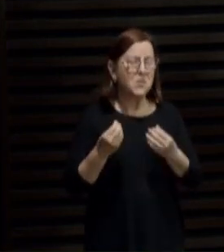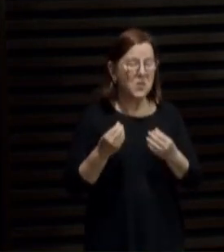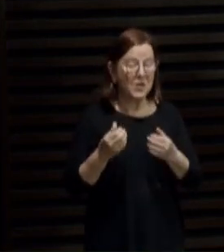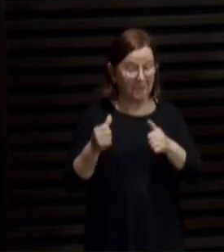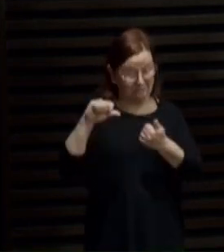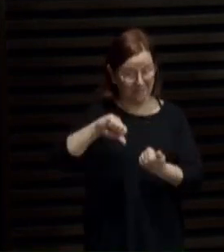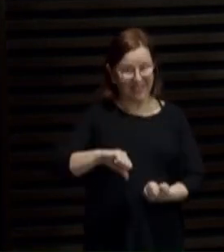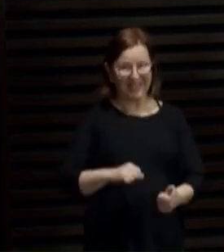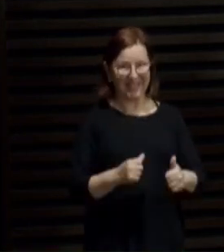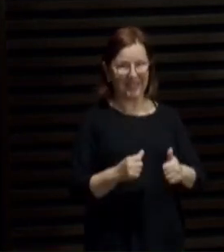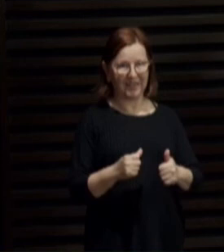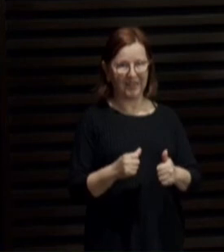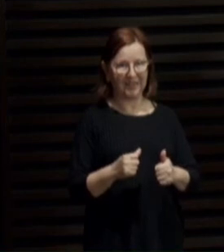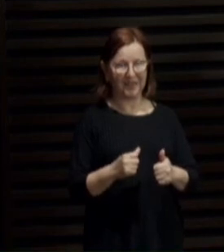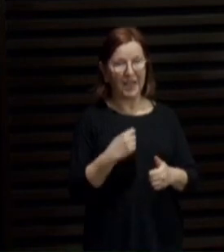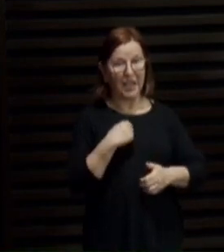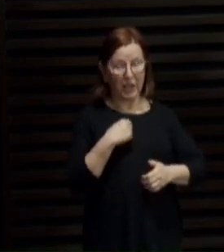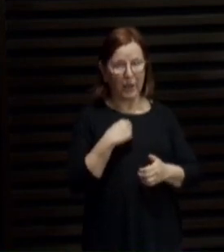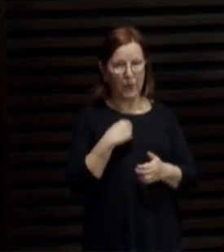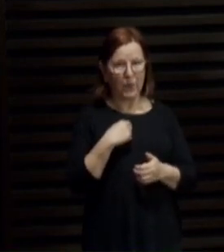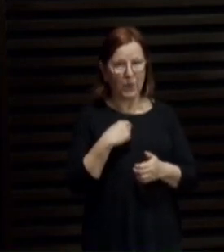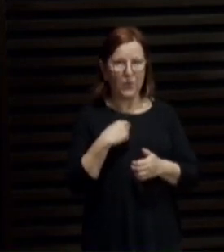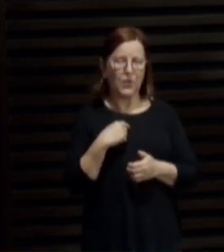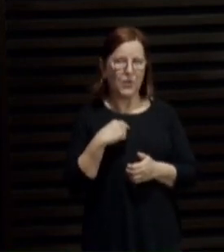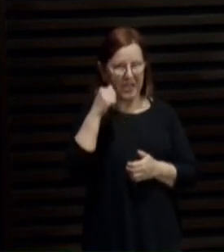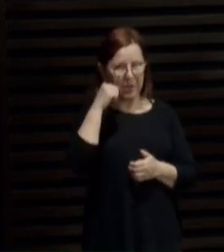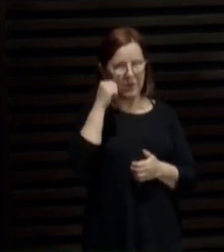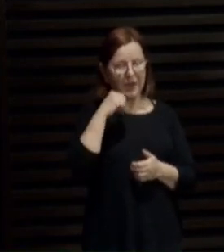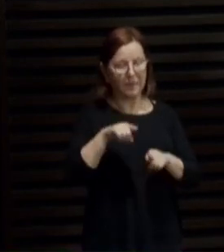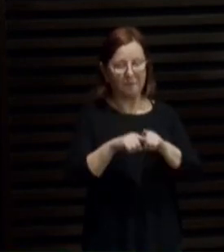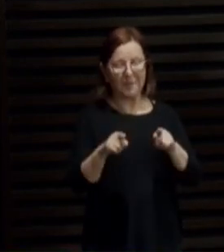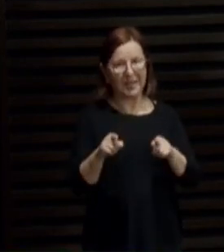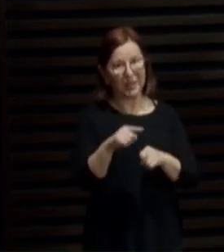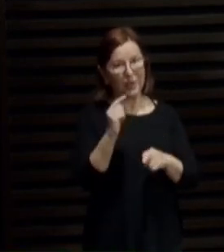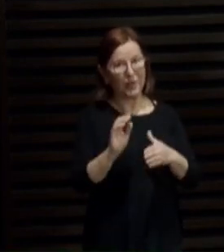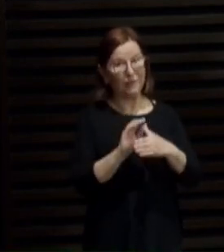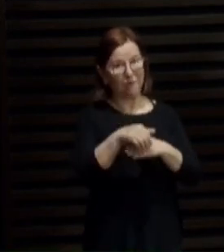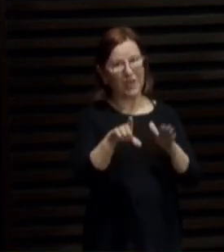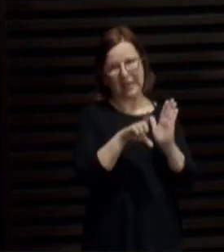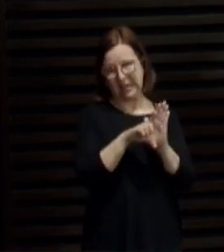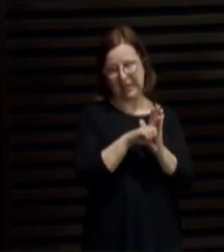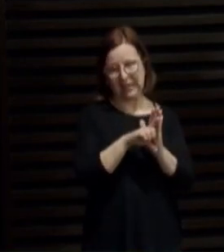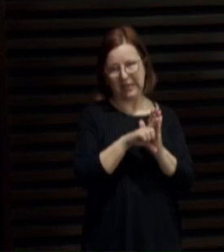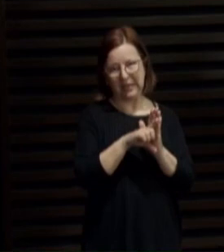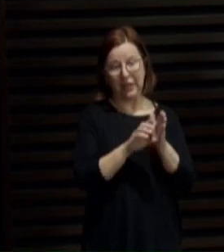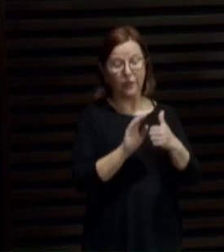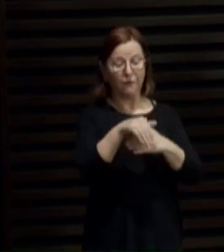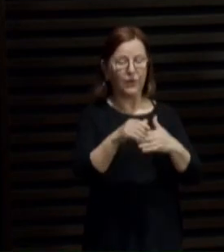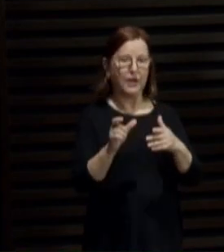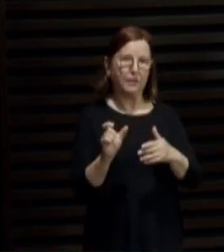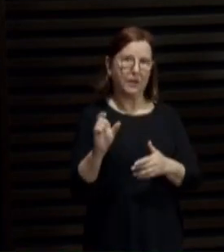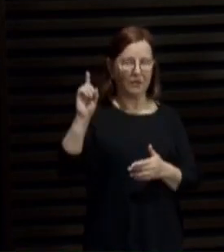batizado, eu e a Letícia, mas nós estamos fora da lei e fora da palavra. Ele